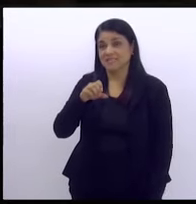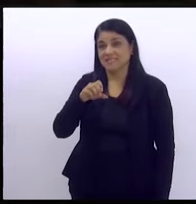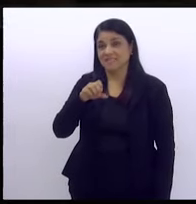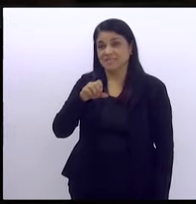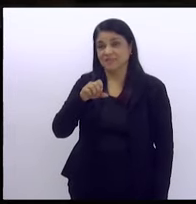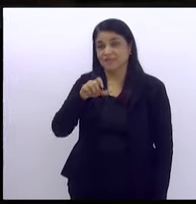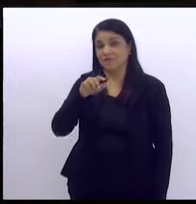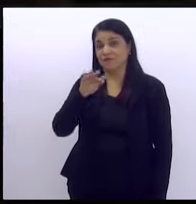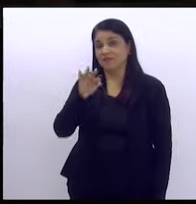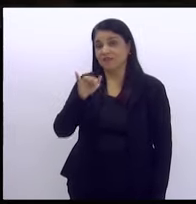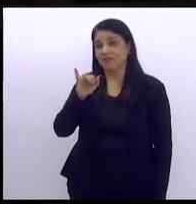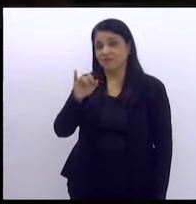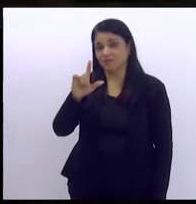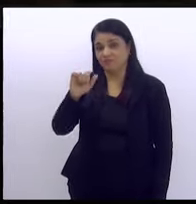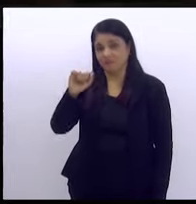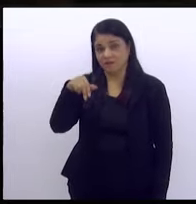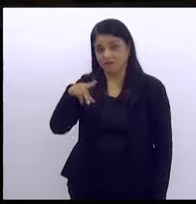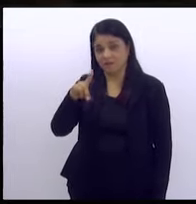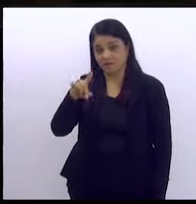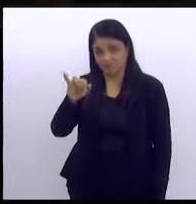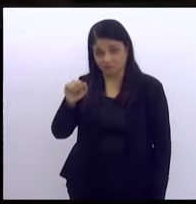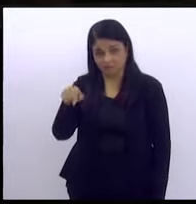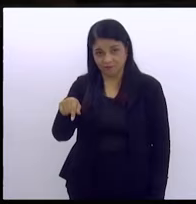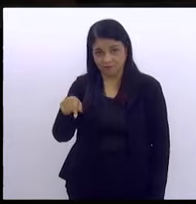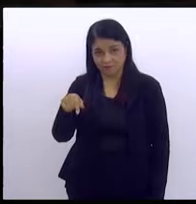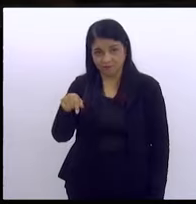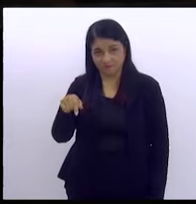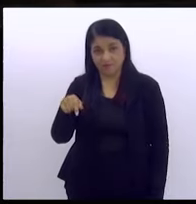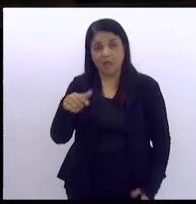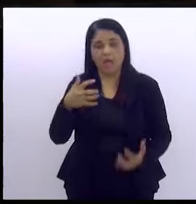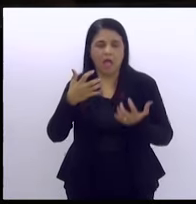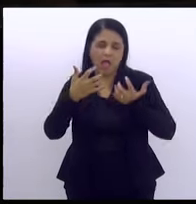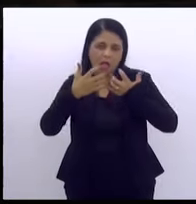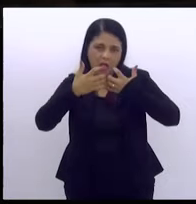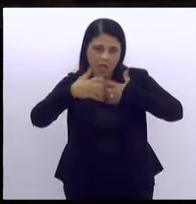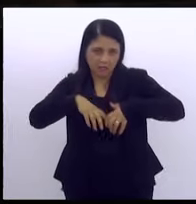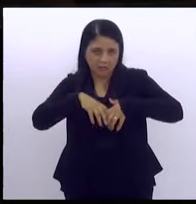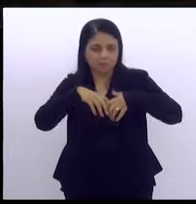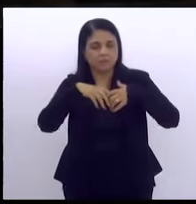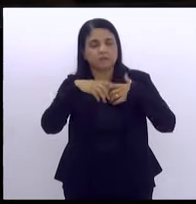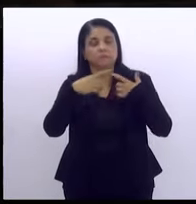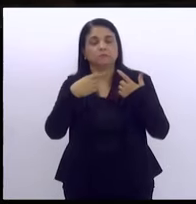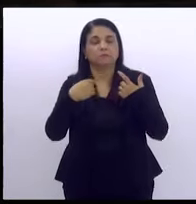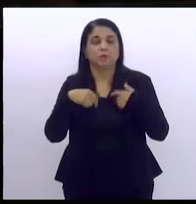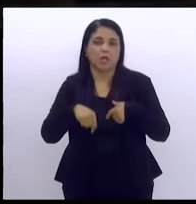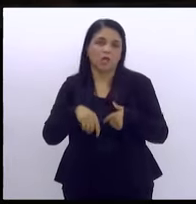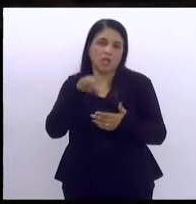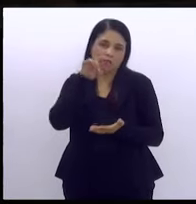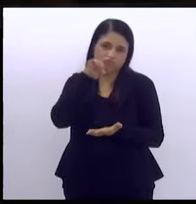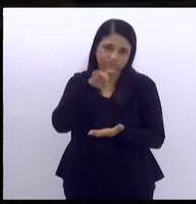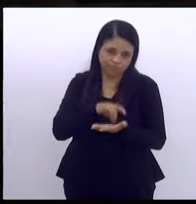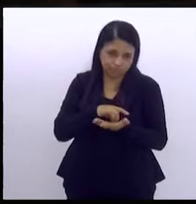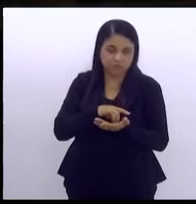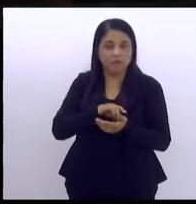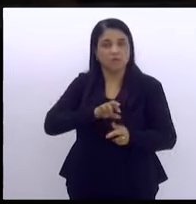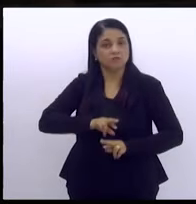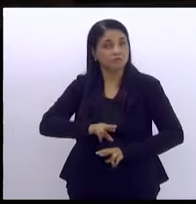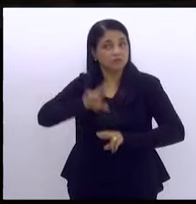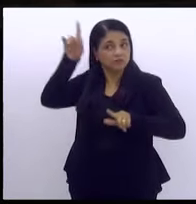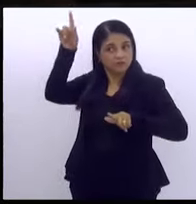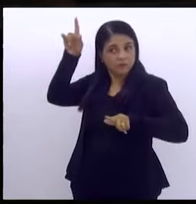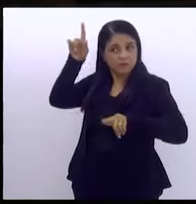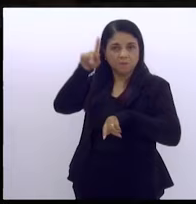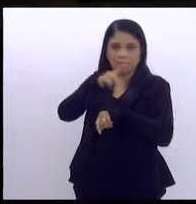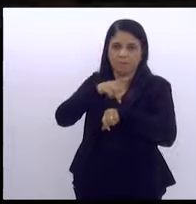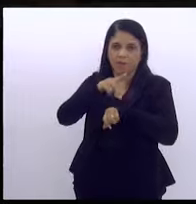Na Finlândia, um país tão distante. Claro, tivemos que fazer várias adaptações, porque a nossa realidade é completamente diferente. A